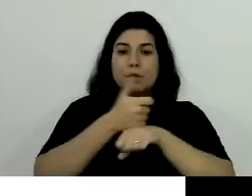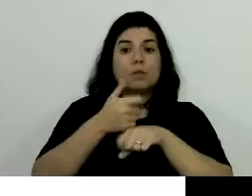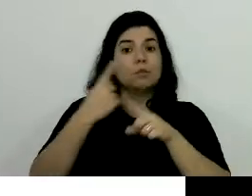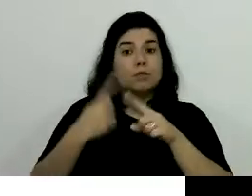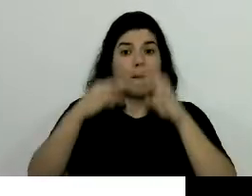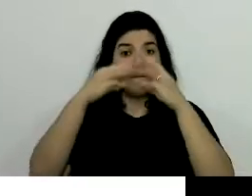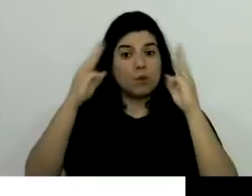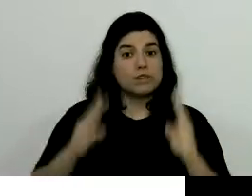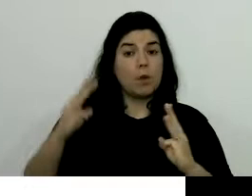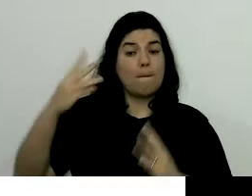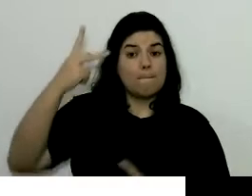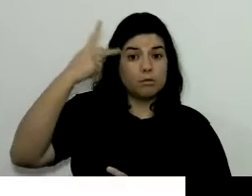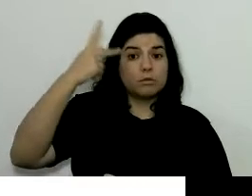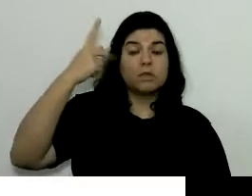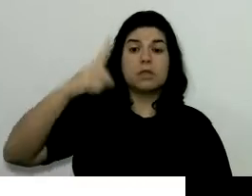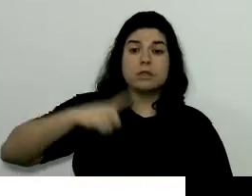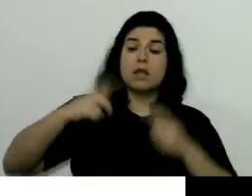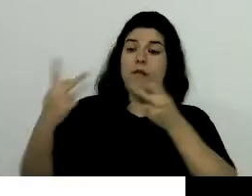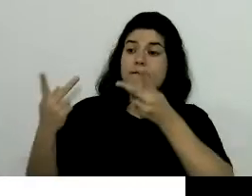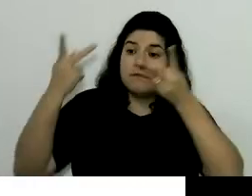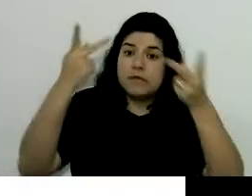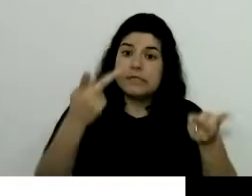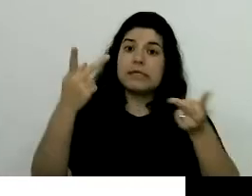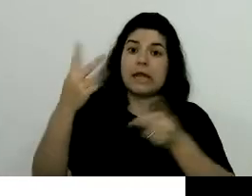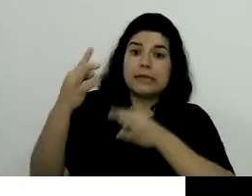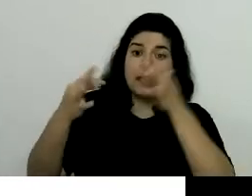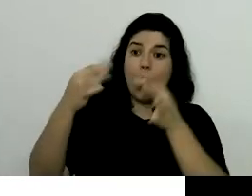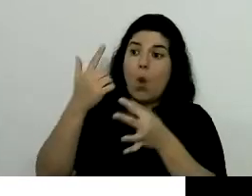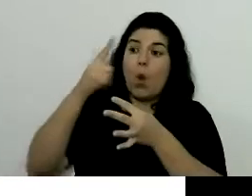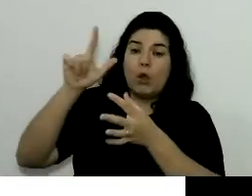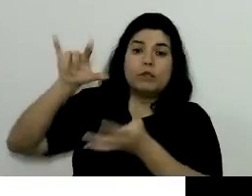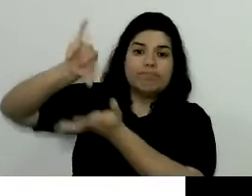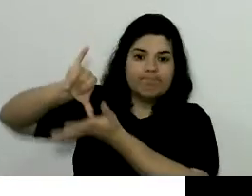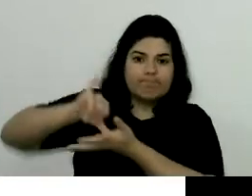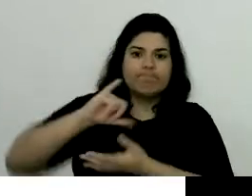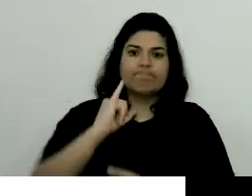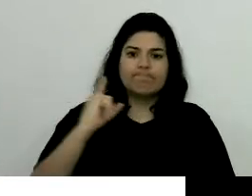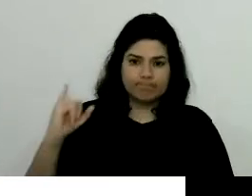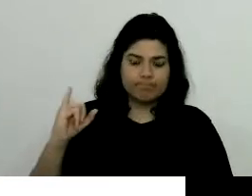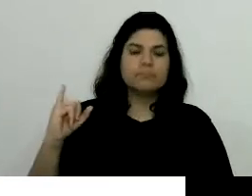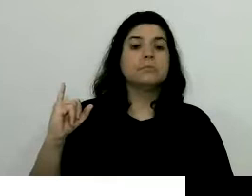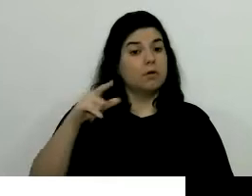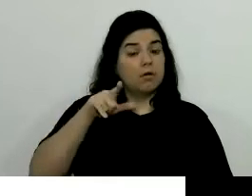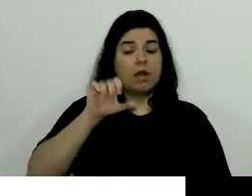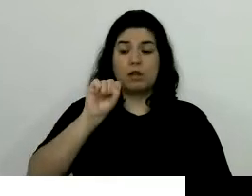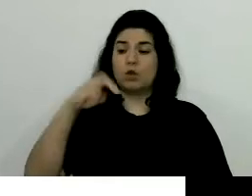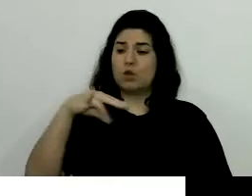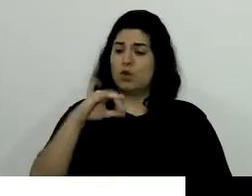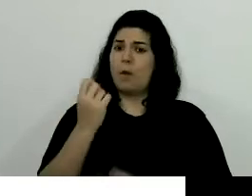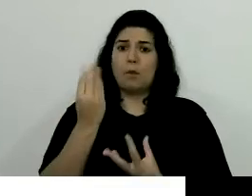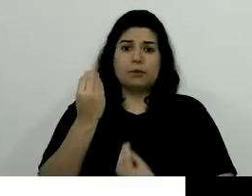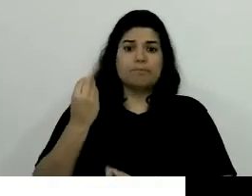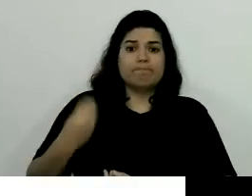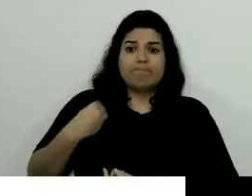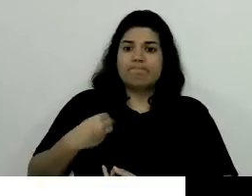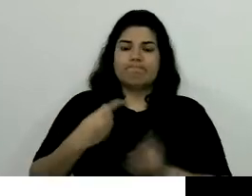tradição de receber visitas técnicas de outras instituições e a Sônia sempre atuou muito, de forma muito presente, né,